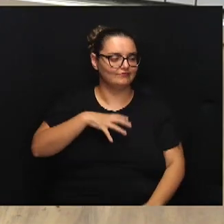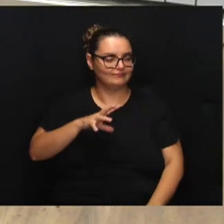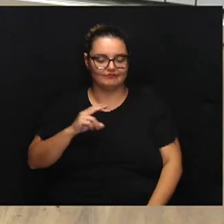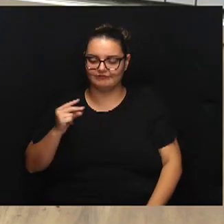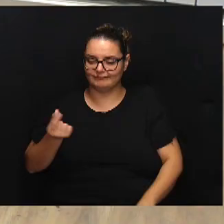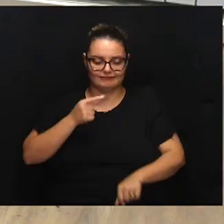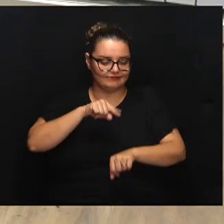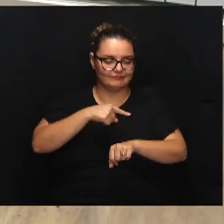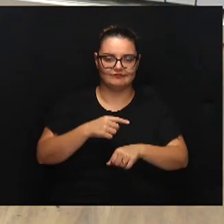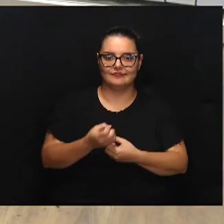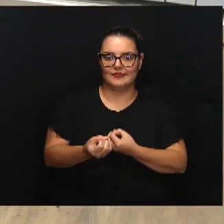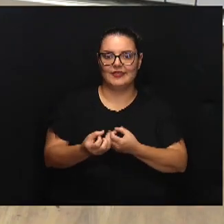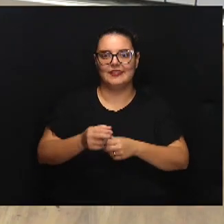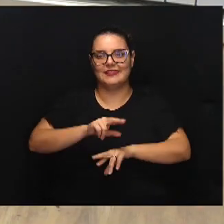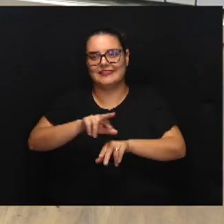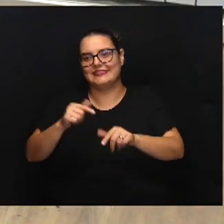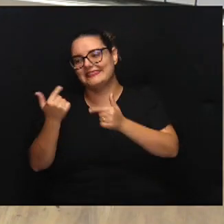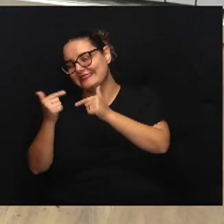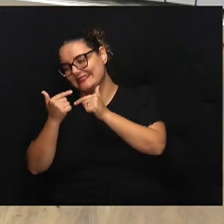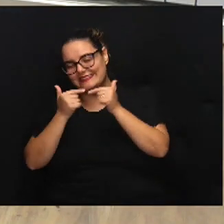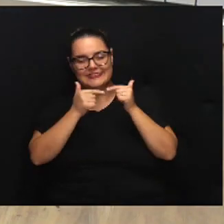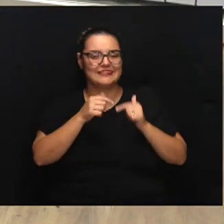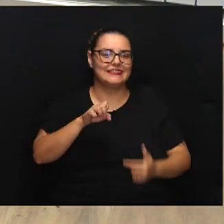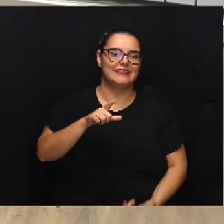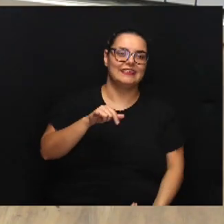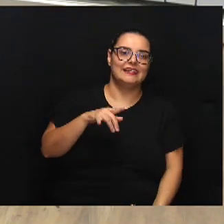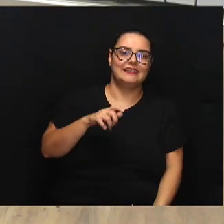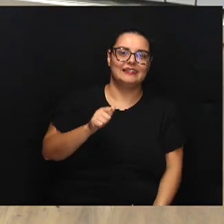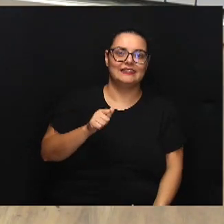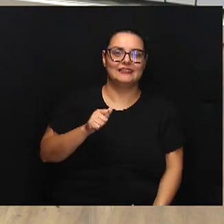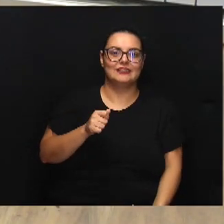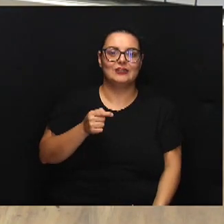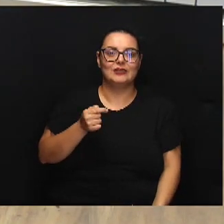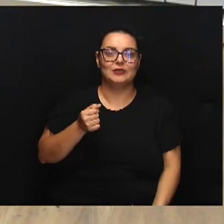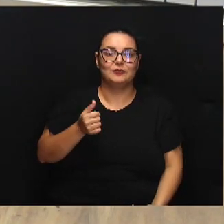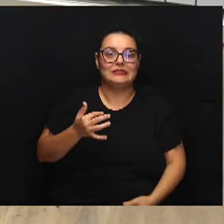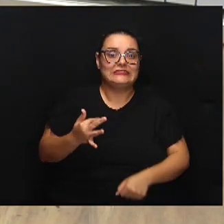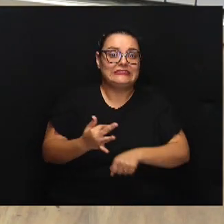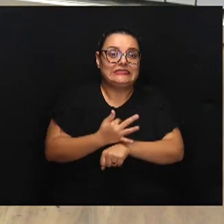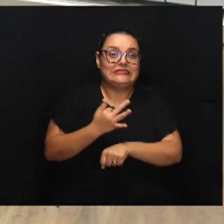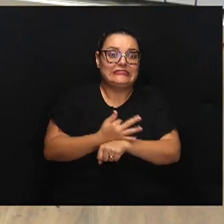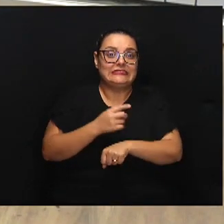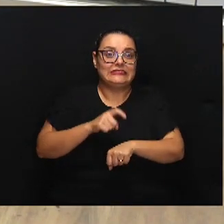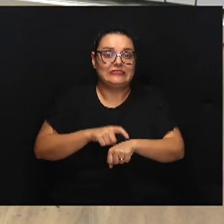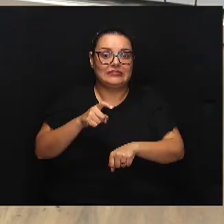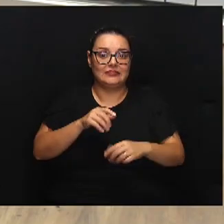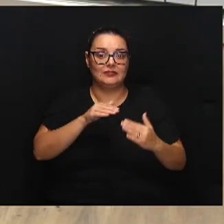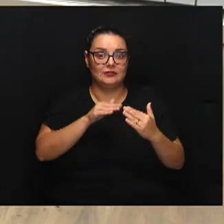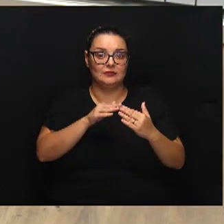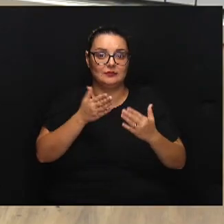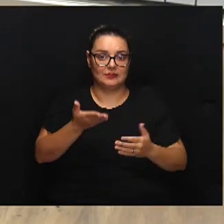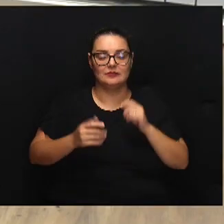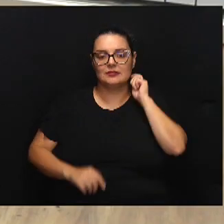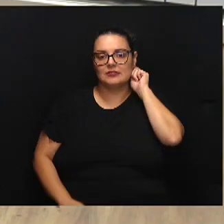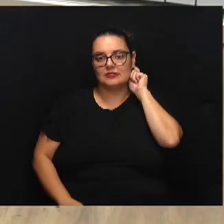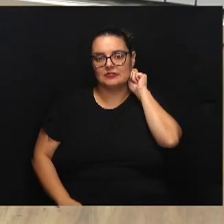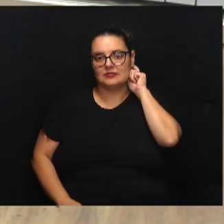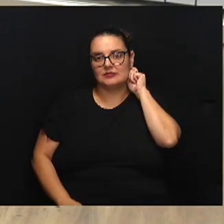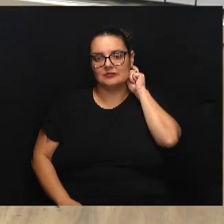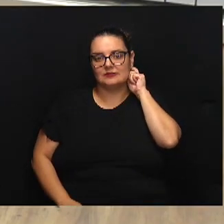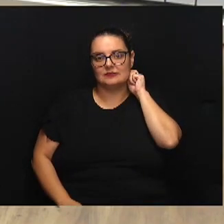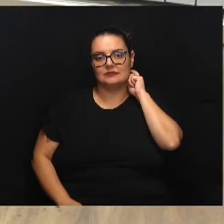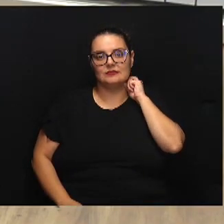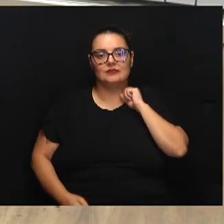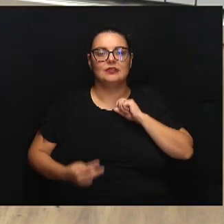rápido e com muitas informações. Eliana, eu sei que a gente já está quase esgotando o tempo que eu tinha combinado, mas se der tempo eu quero só